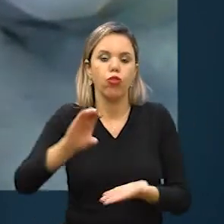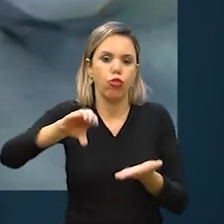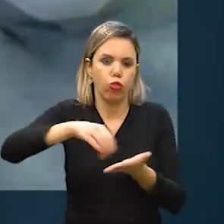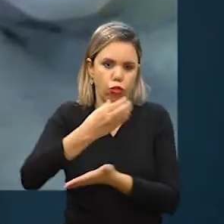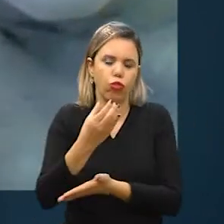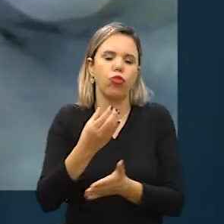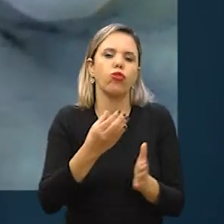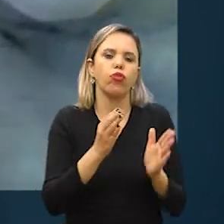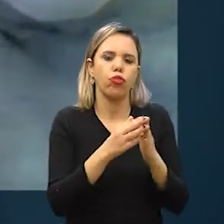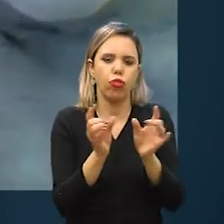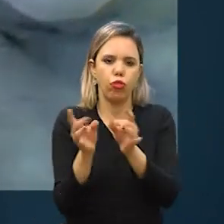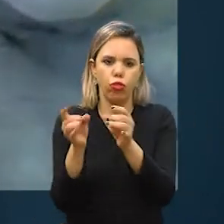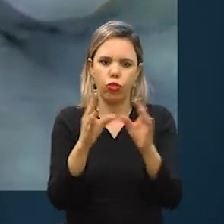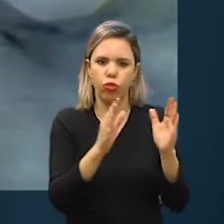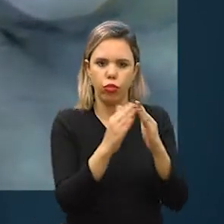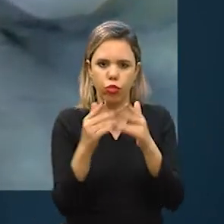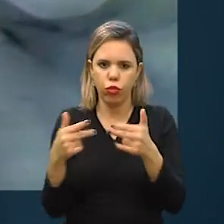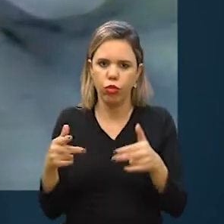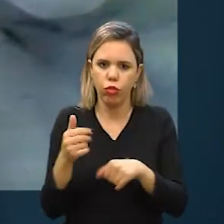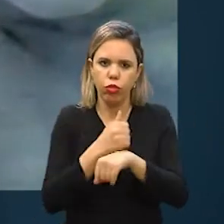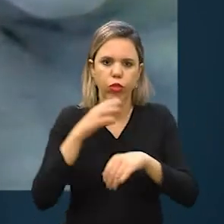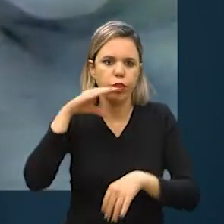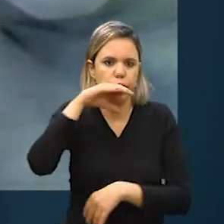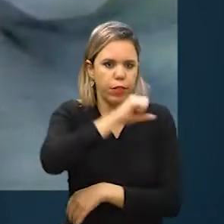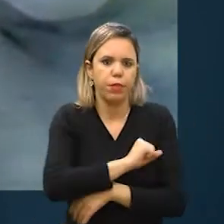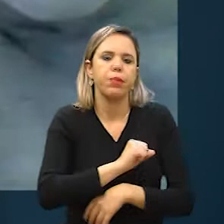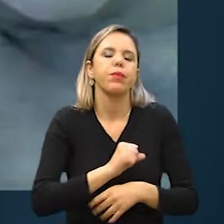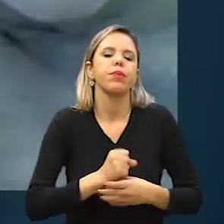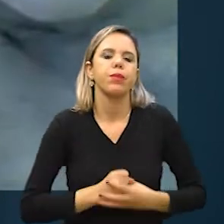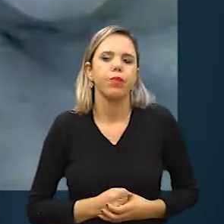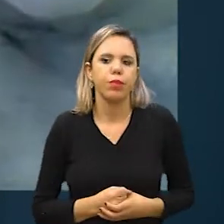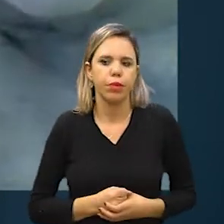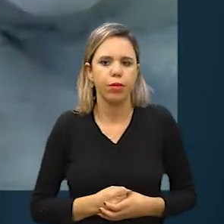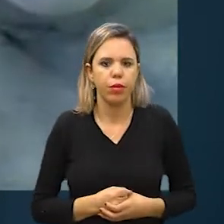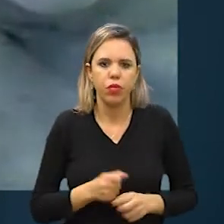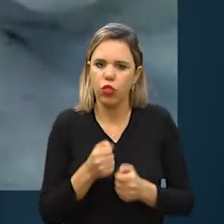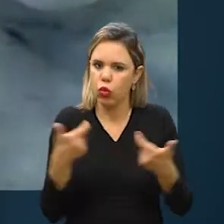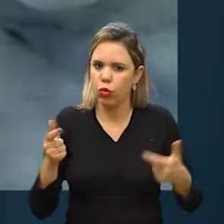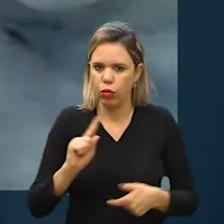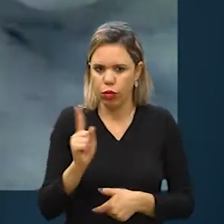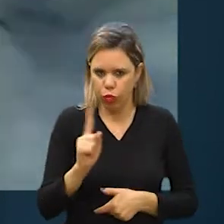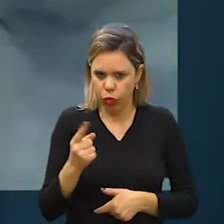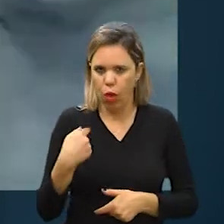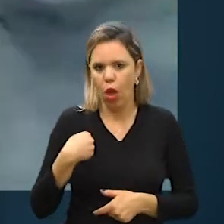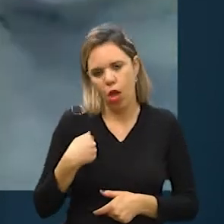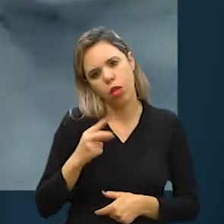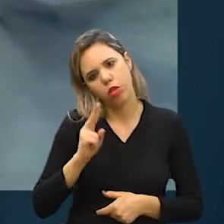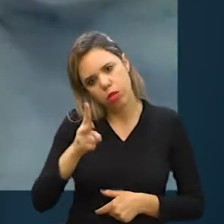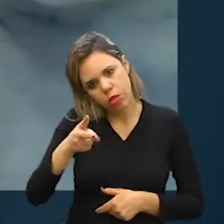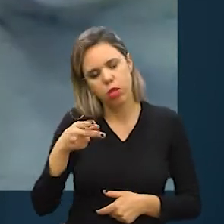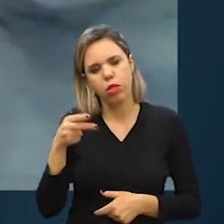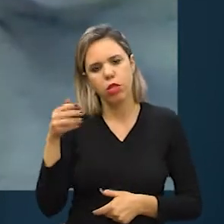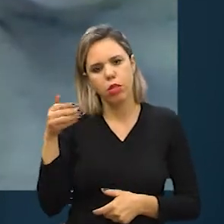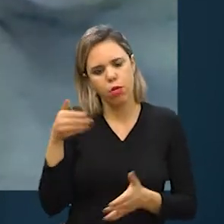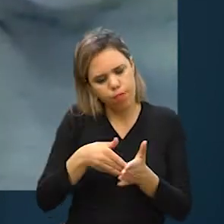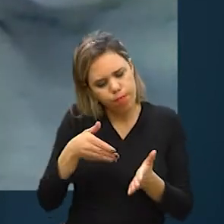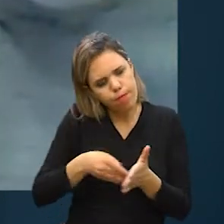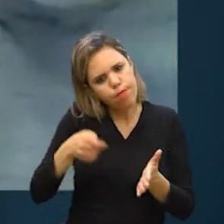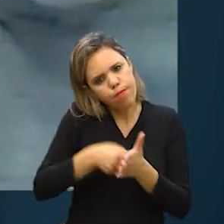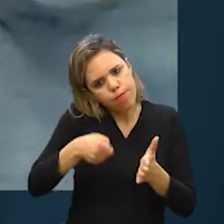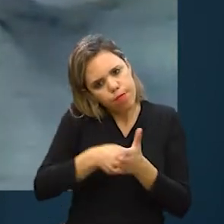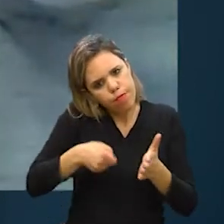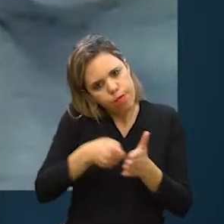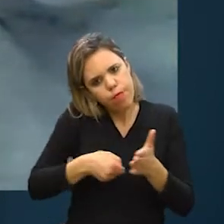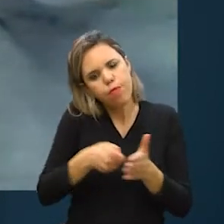de crédito imobiliário, numa carreira muito rápida. Não por sorte, mas porque eu sempre corri atrás